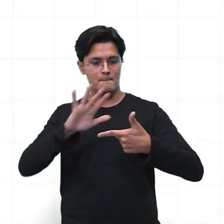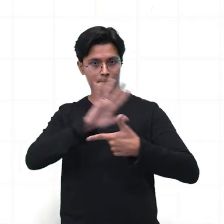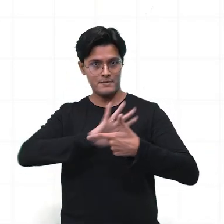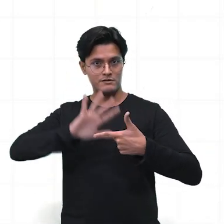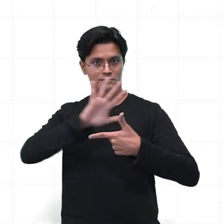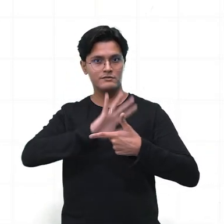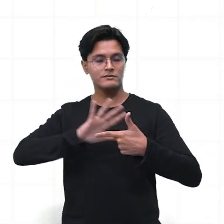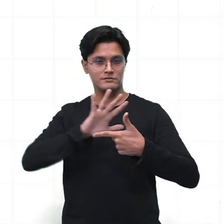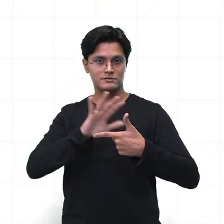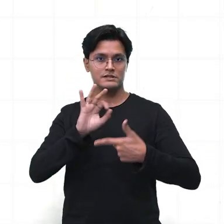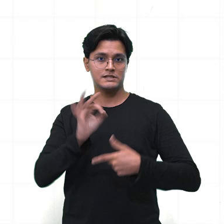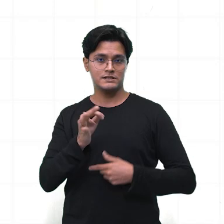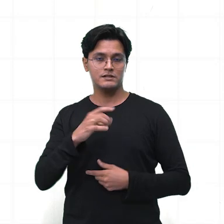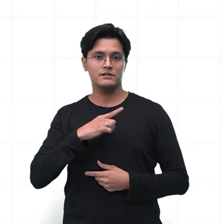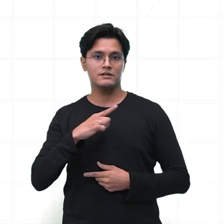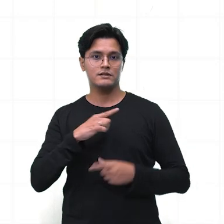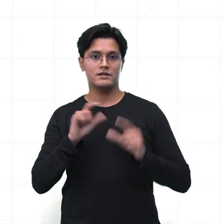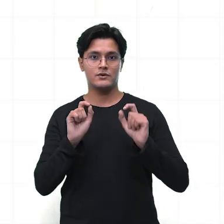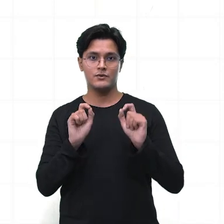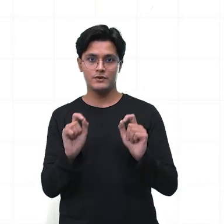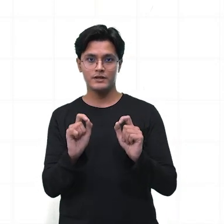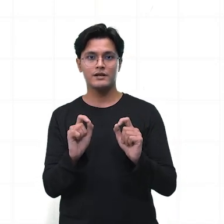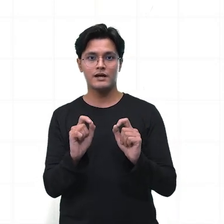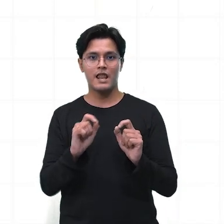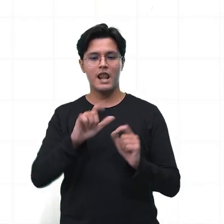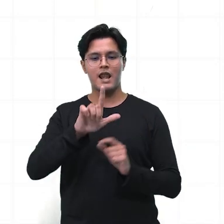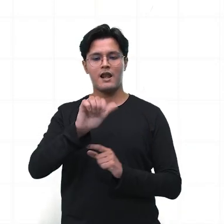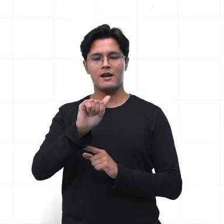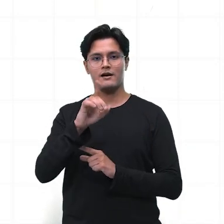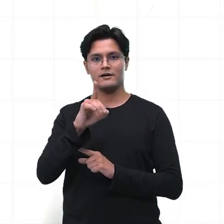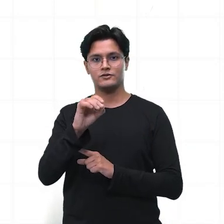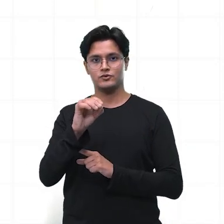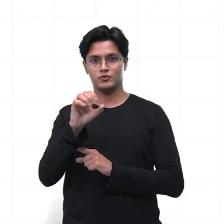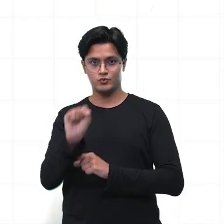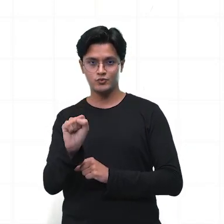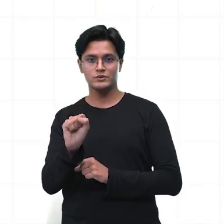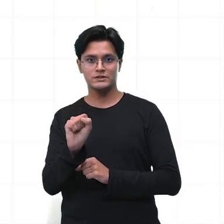planas, formadas por lados,